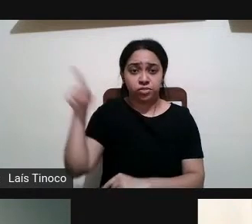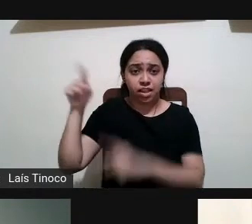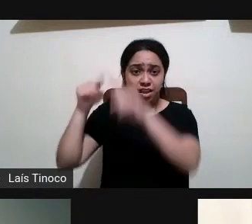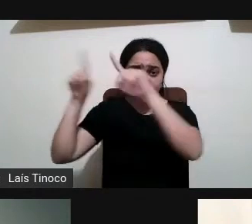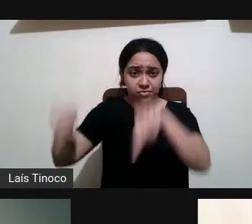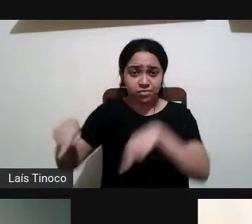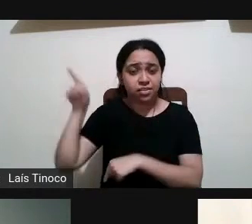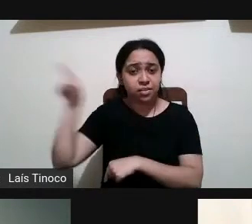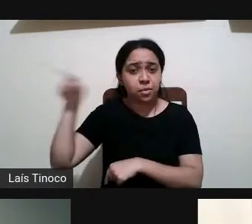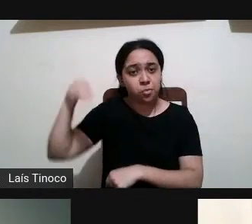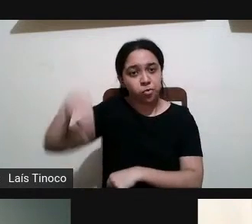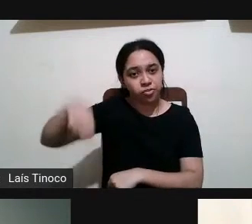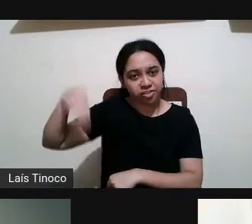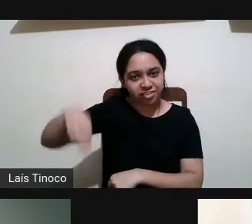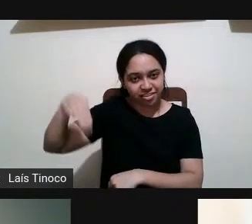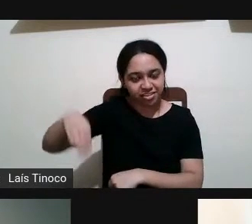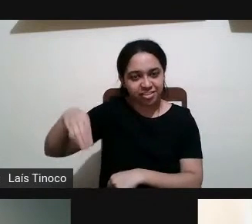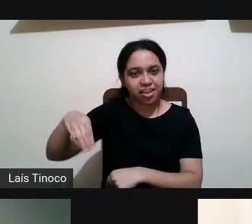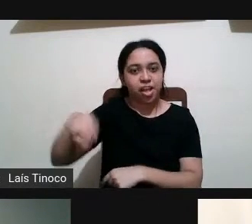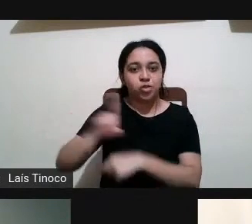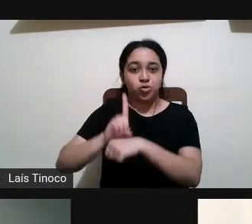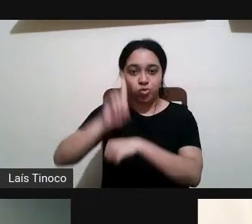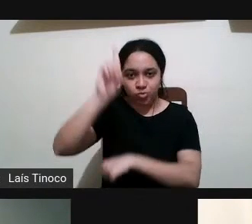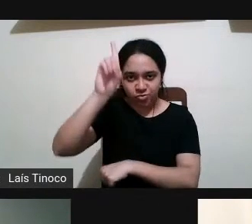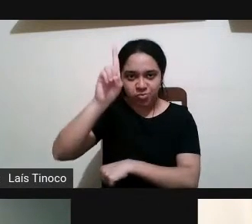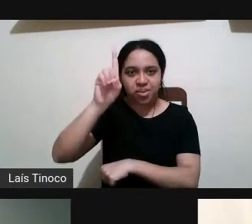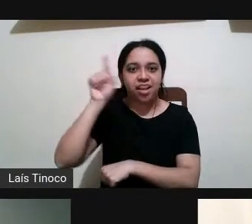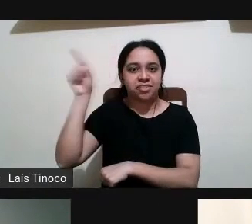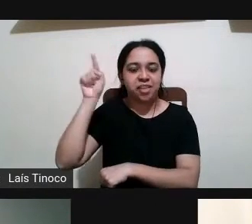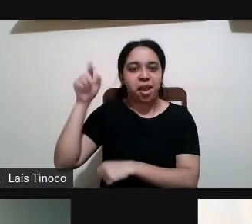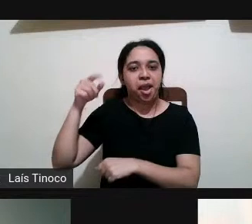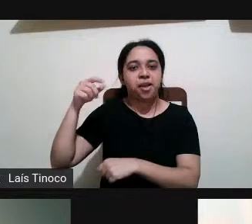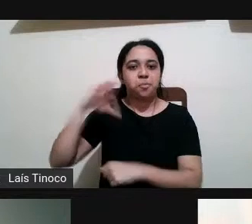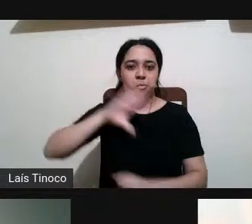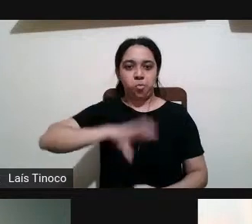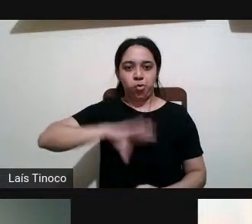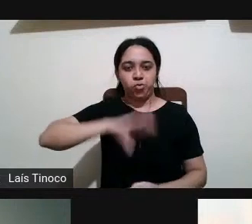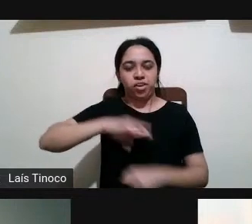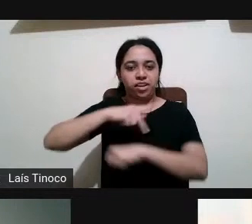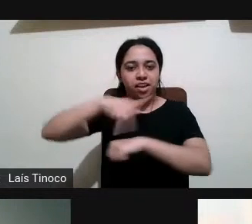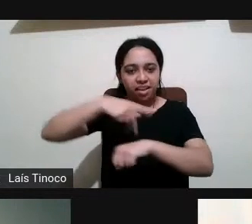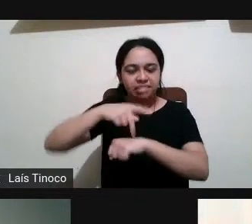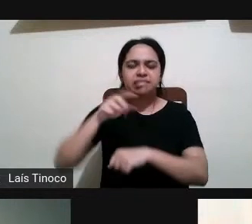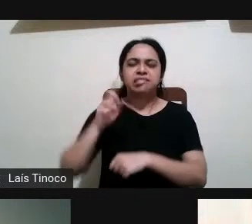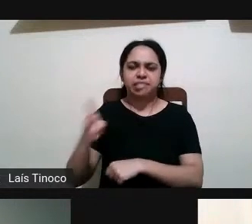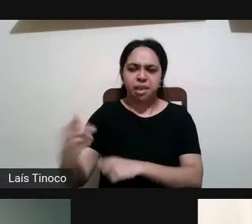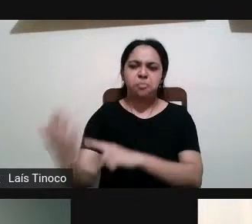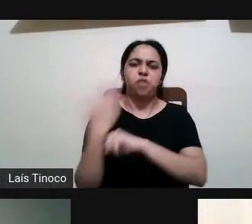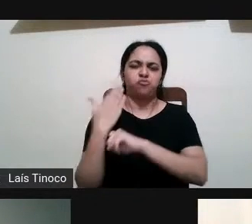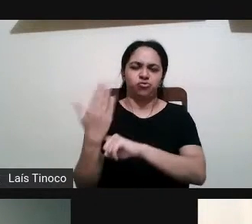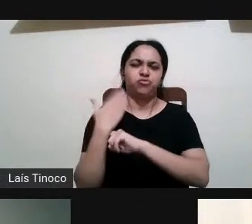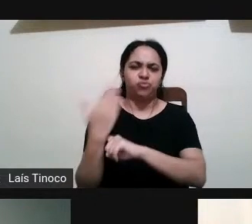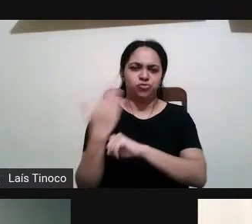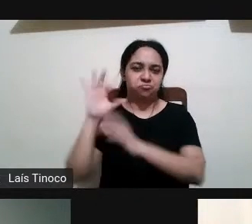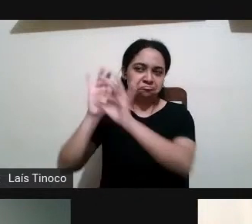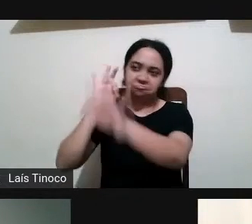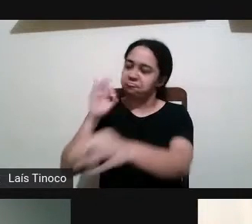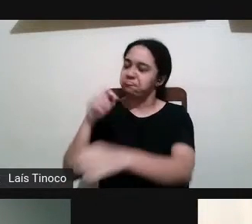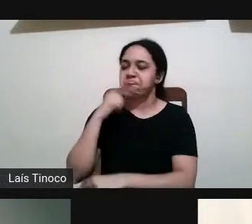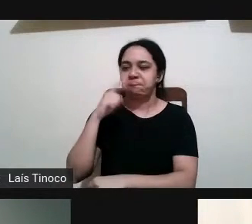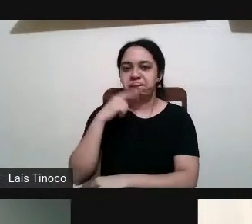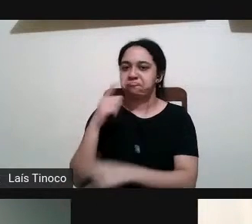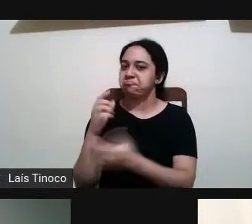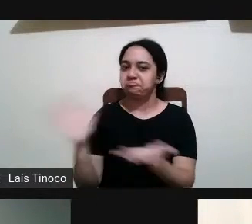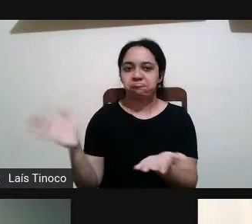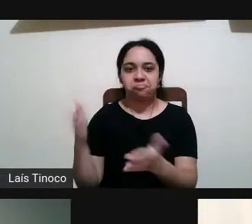fazendo doutorado, mas nunca largou no mar, sempre que precisamos, ela nos ajuda, Camila, né? E todos